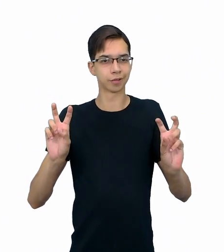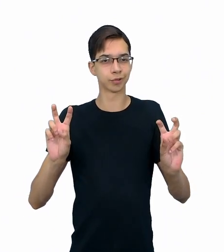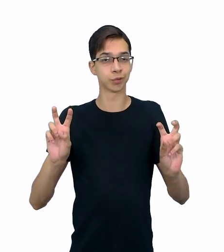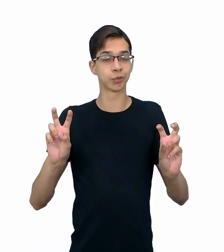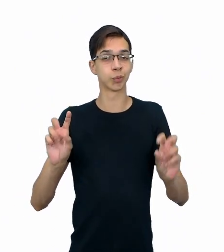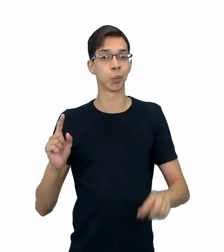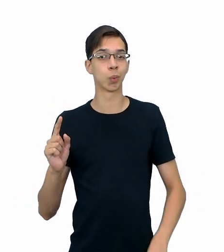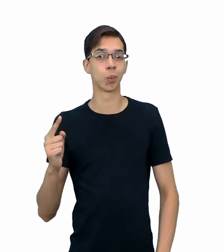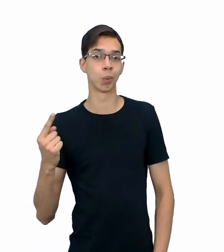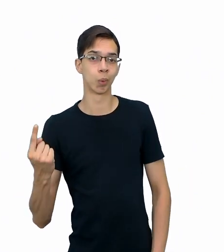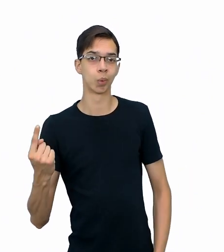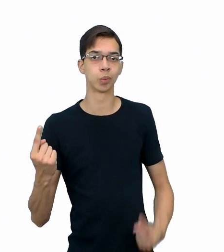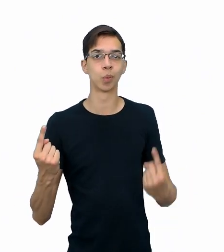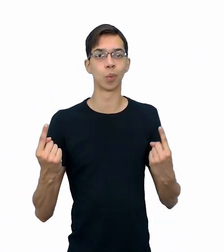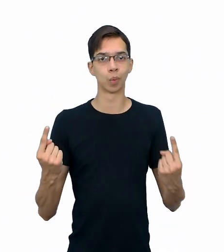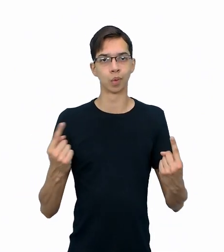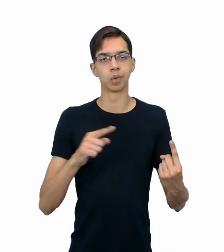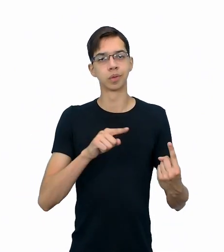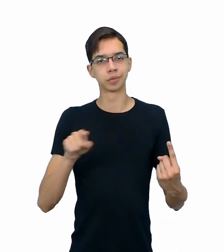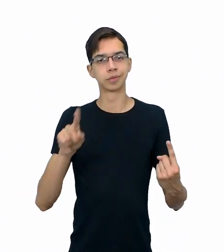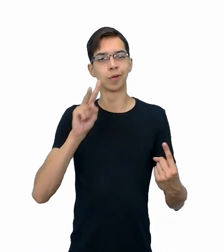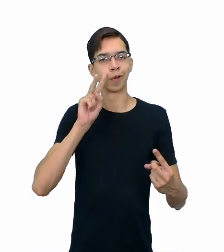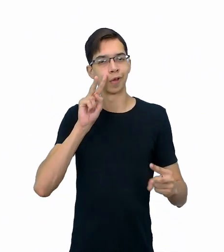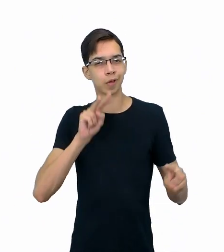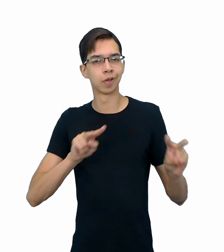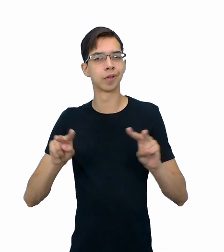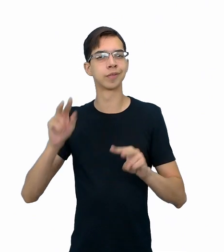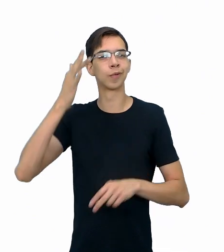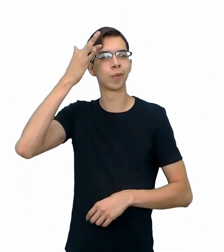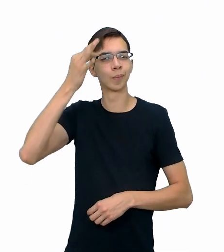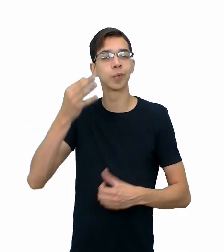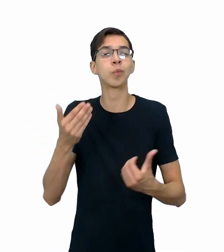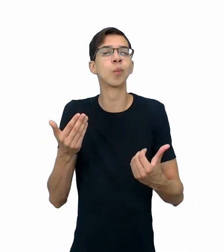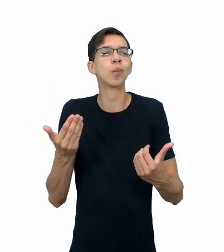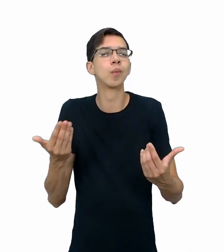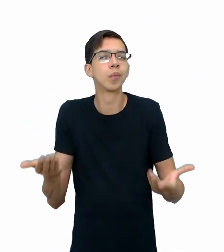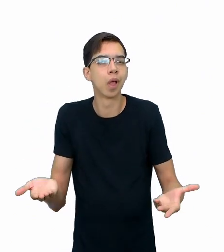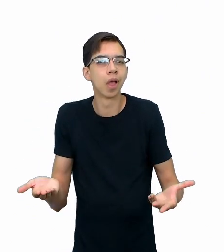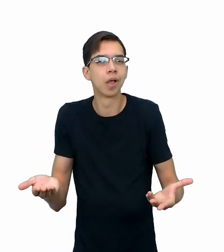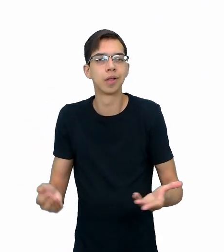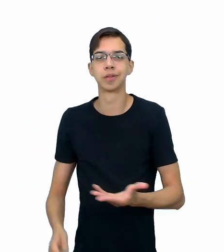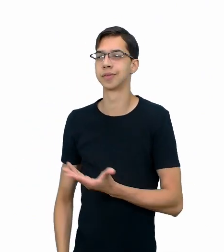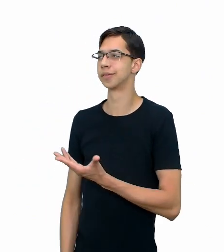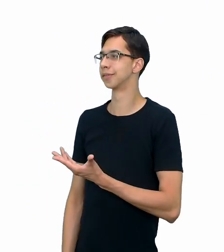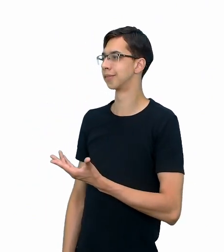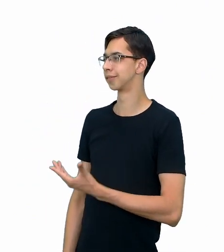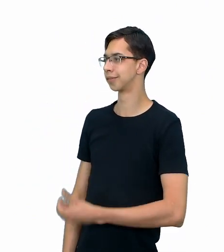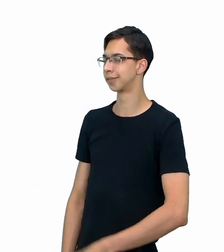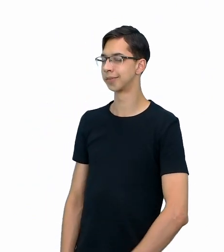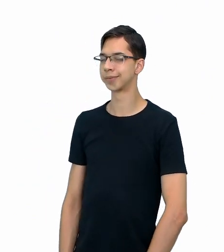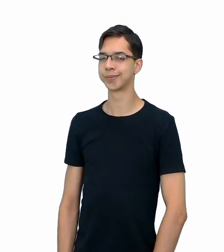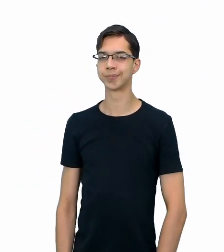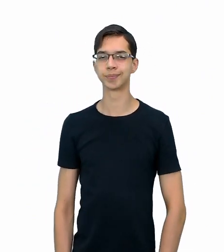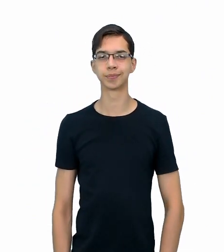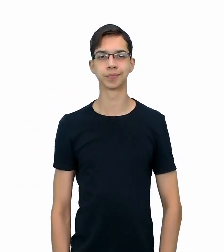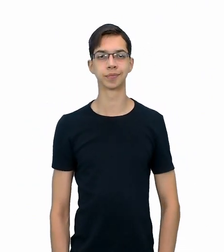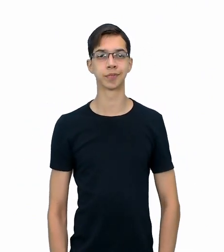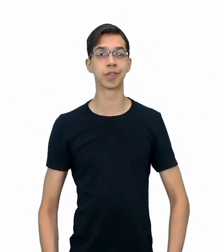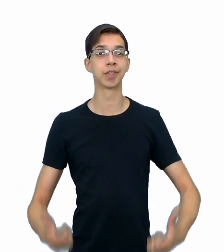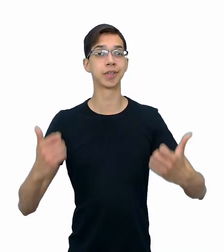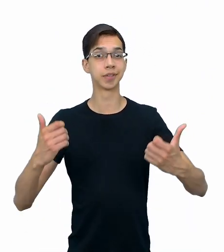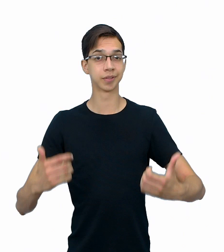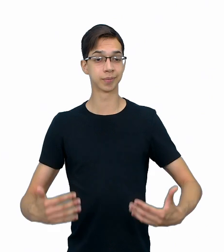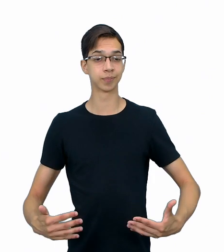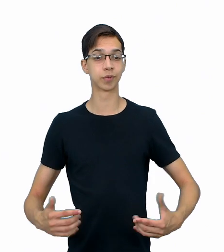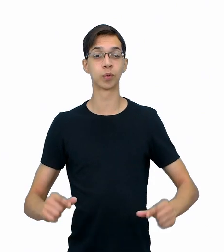observando quais são, né? E agora a gente vai falar um pouquinho nas orientações espaciais. O que